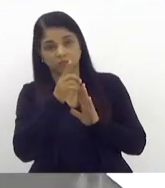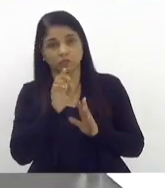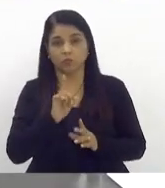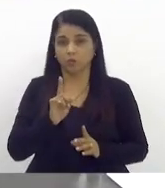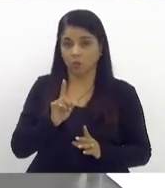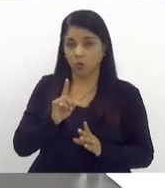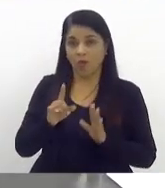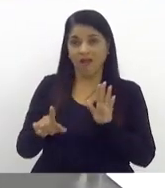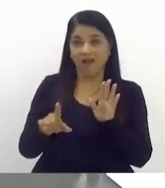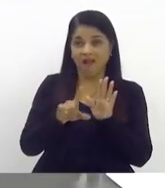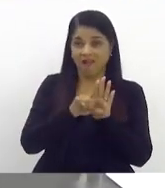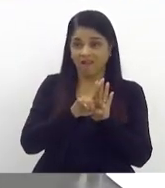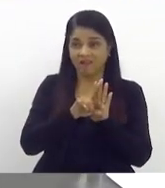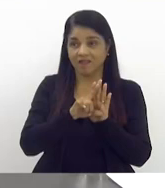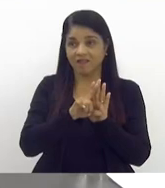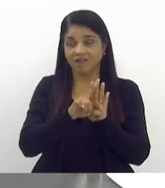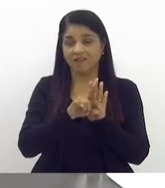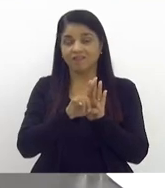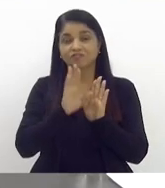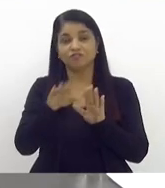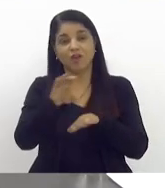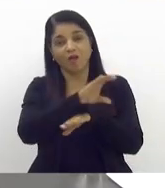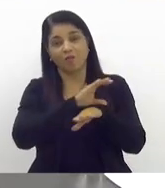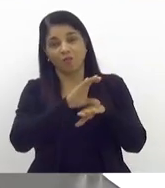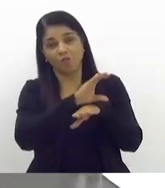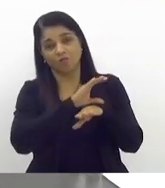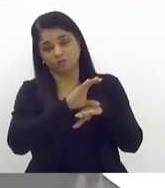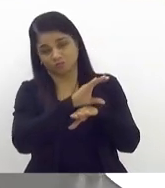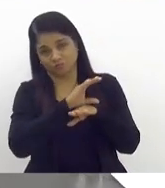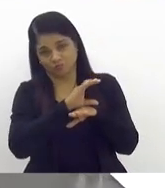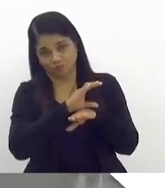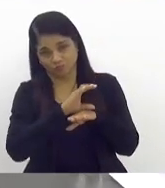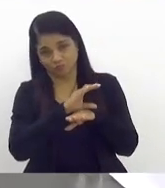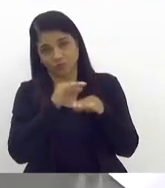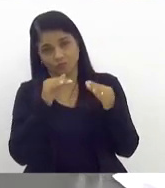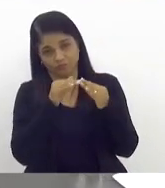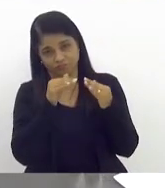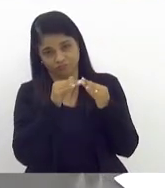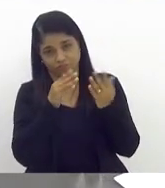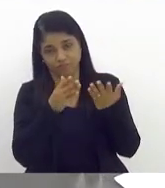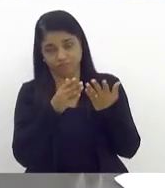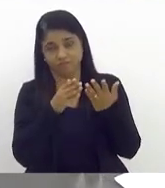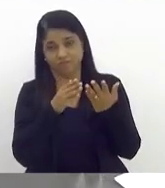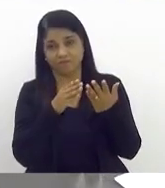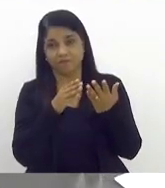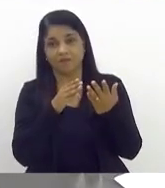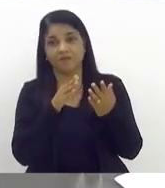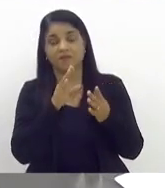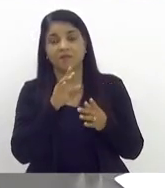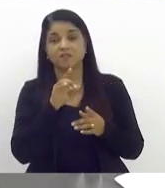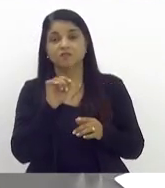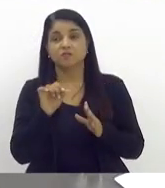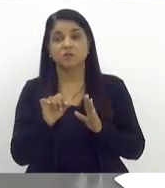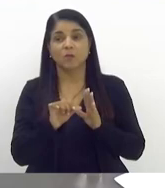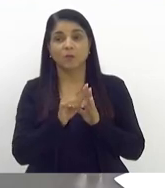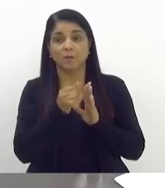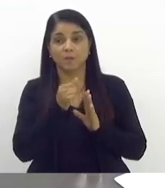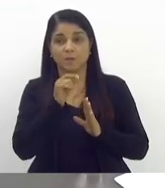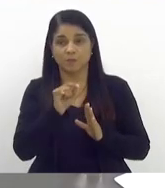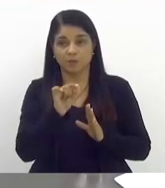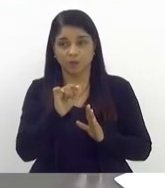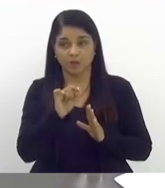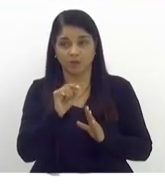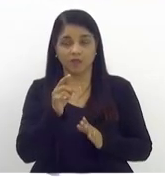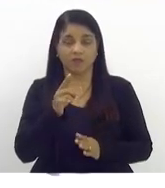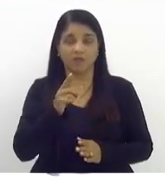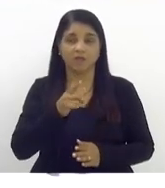status superior. Não, a lei, mas veja bem, a lei é constitucional. A lei é constitucional. A questão é apenas, primeiro a gente sempre diz, o deputado Luiz